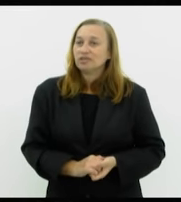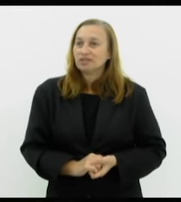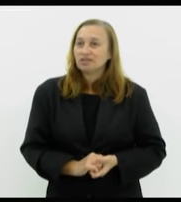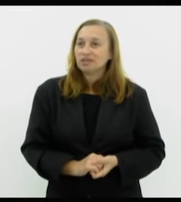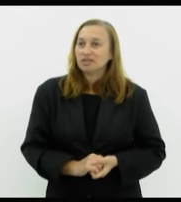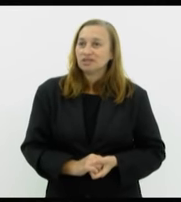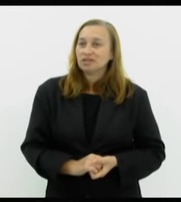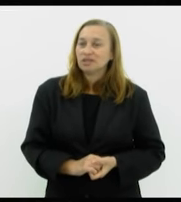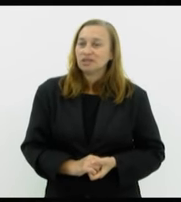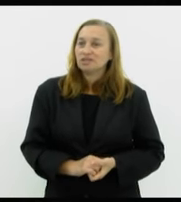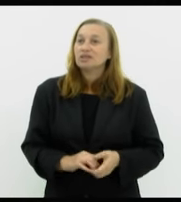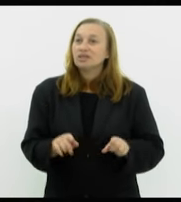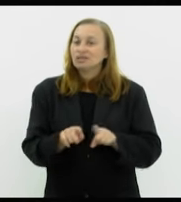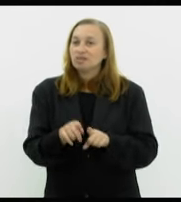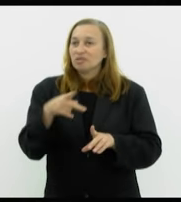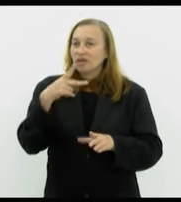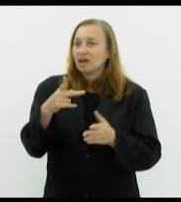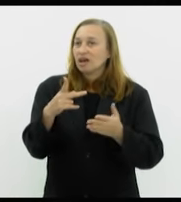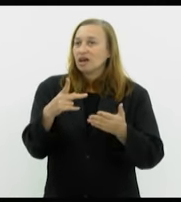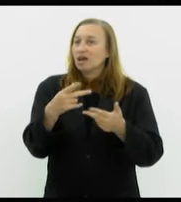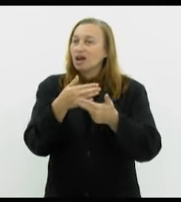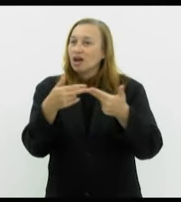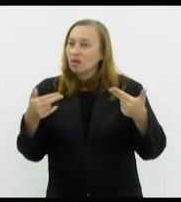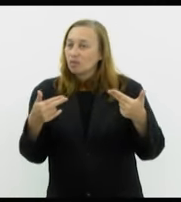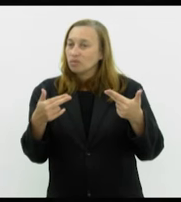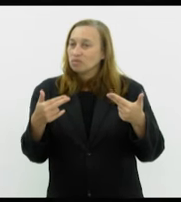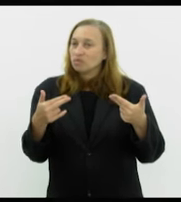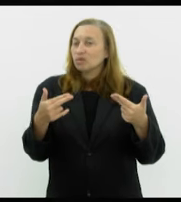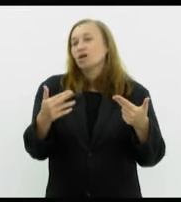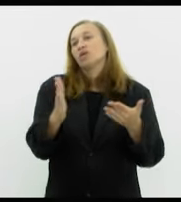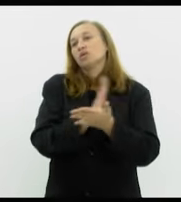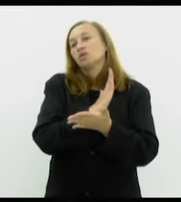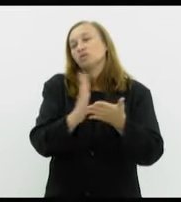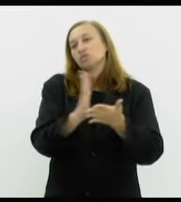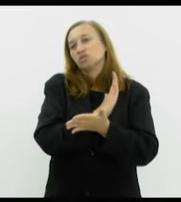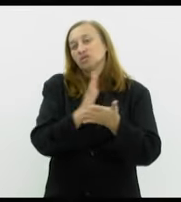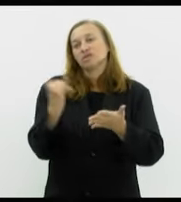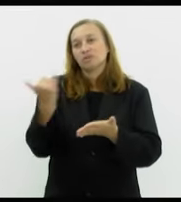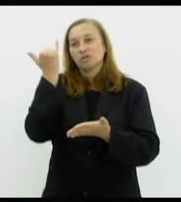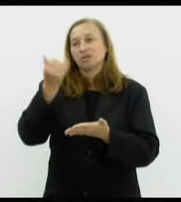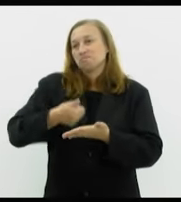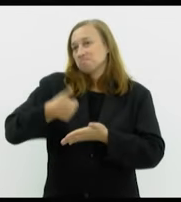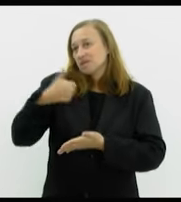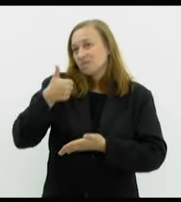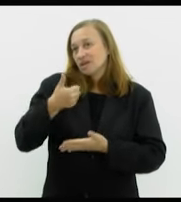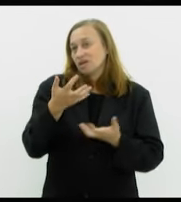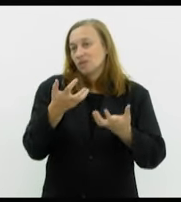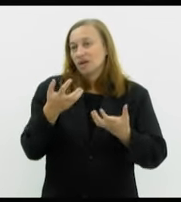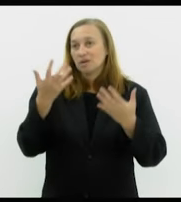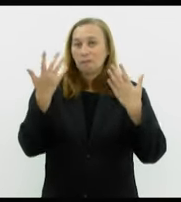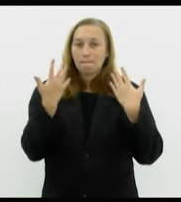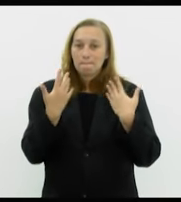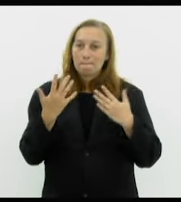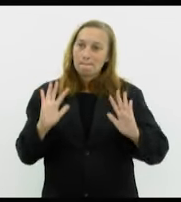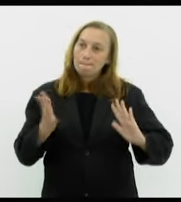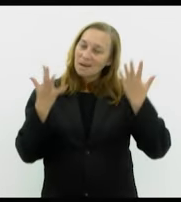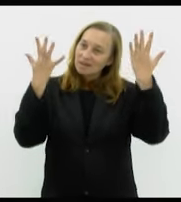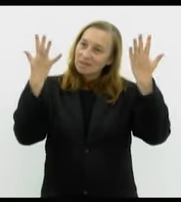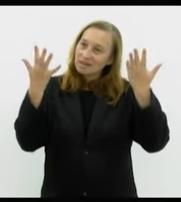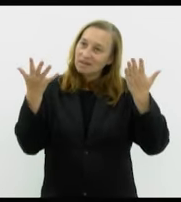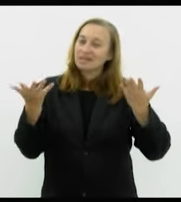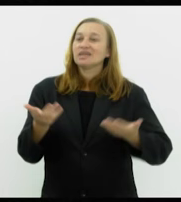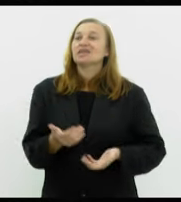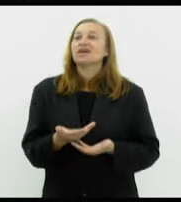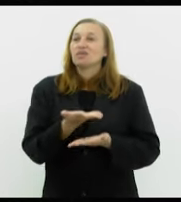colocar algumas questões que eu acho que são importantes e relevantes. Primeira delas, eu quero celebrar e dividir junto com